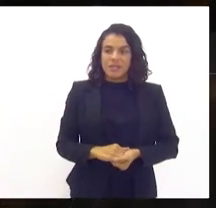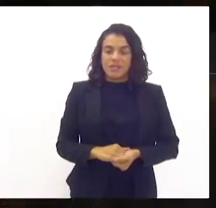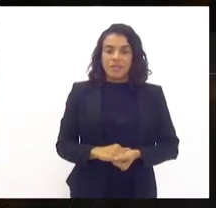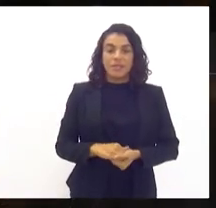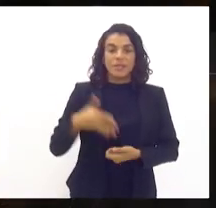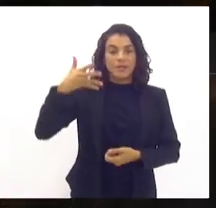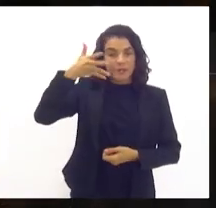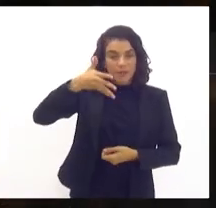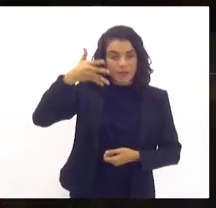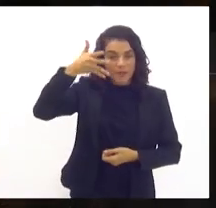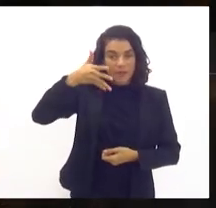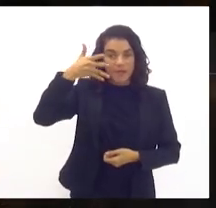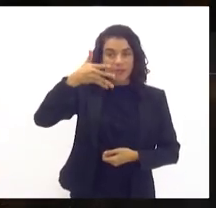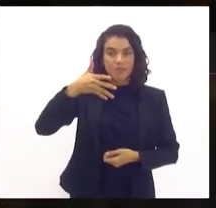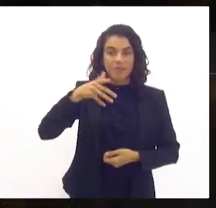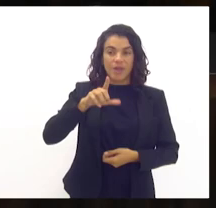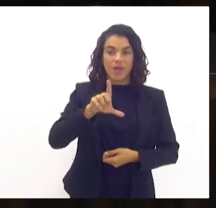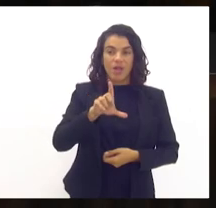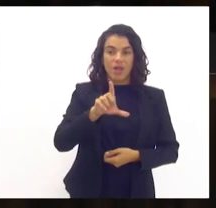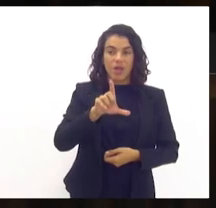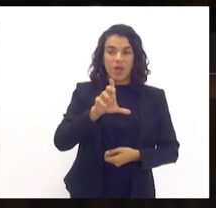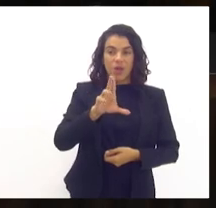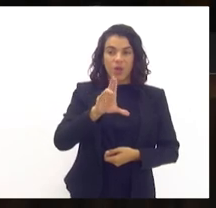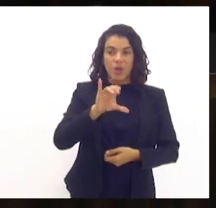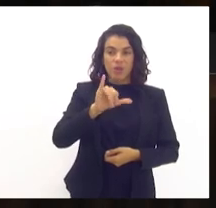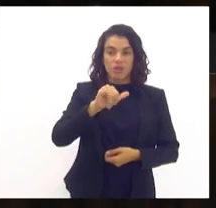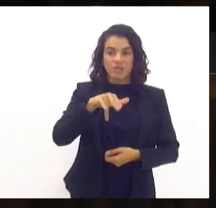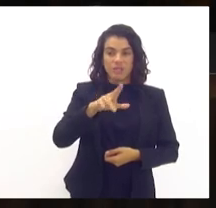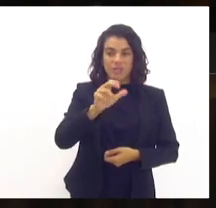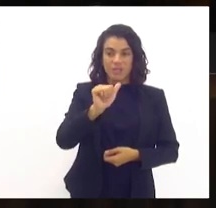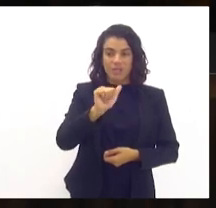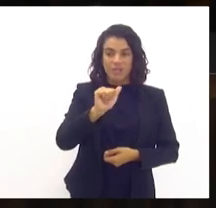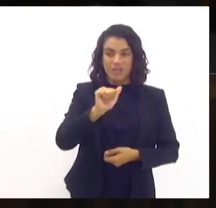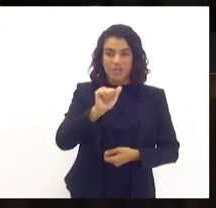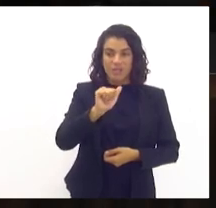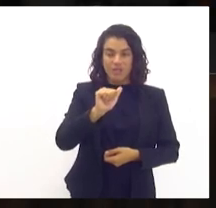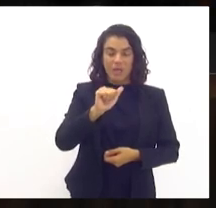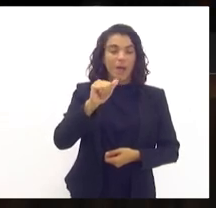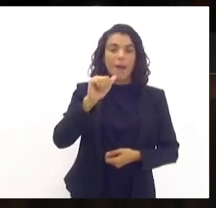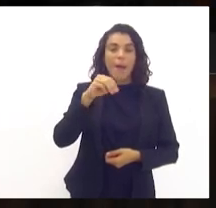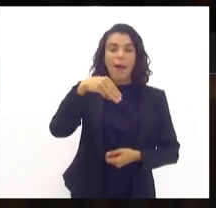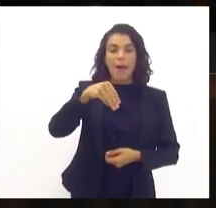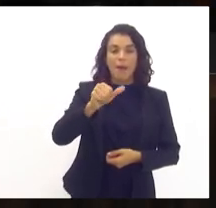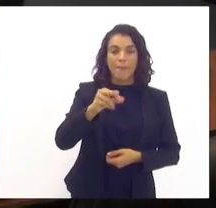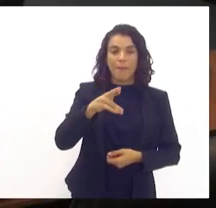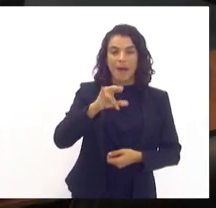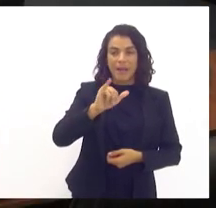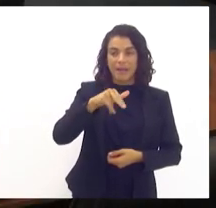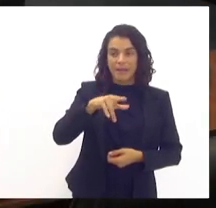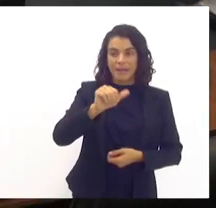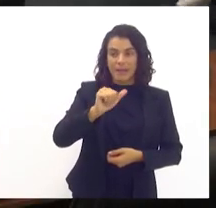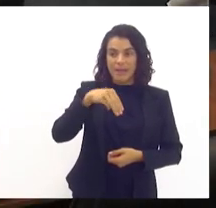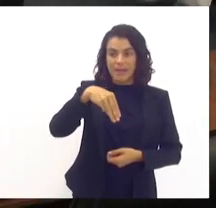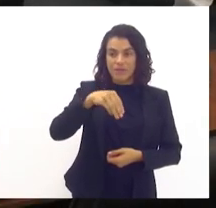Próximo orador inscrito é a nobre deputada Marina do MST.